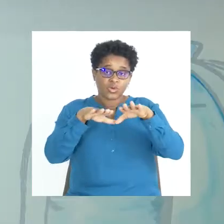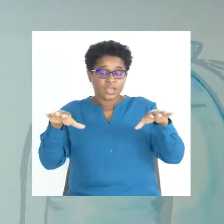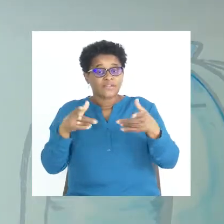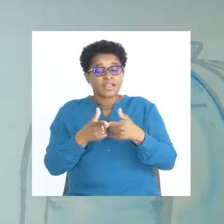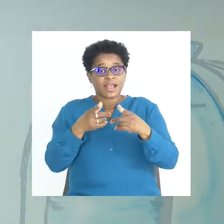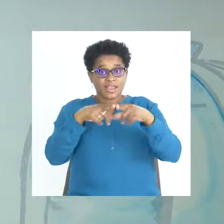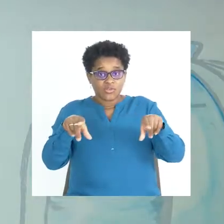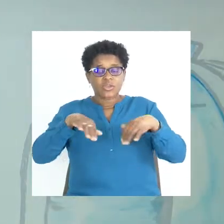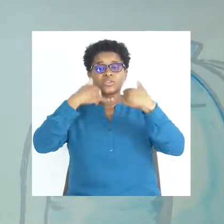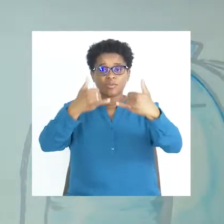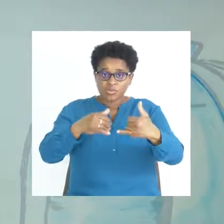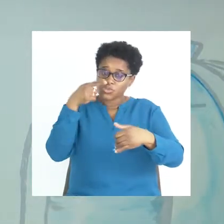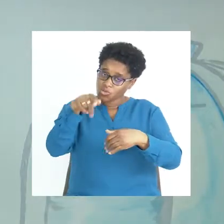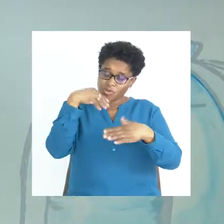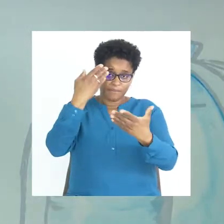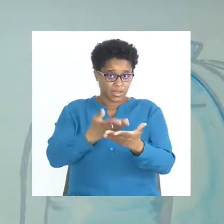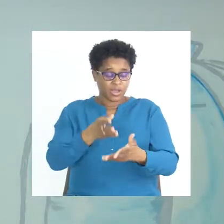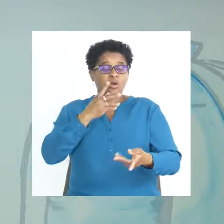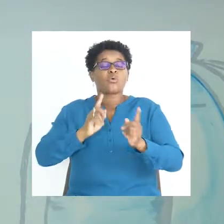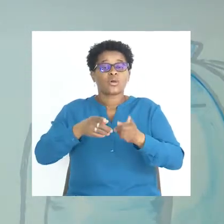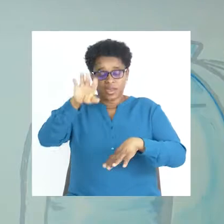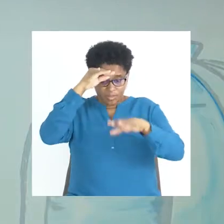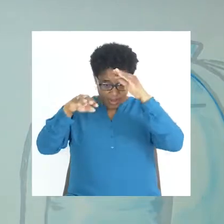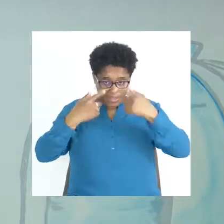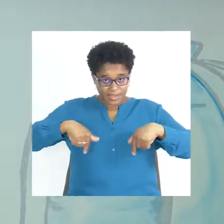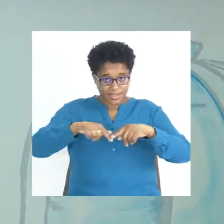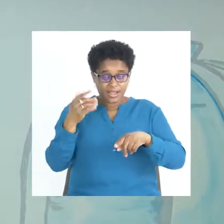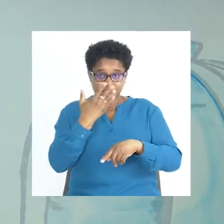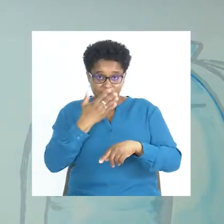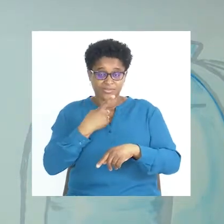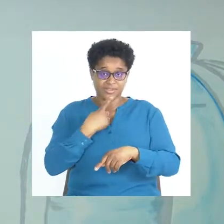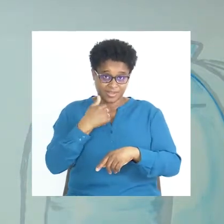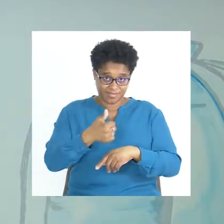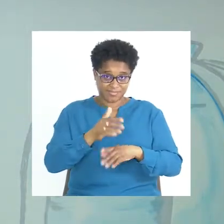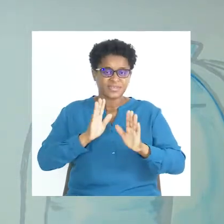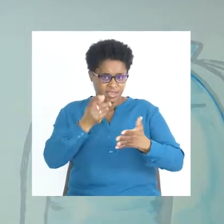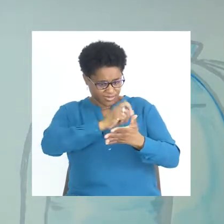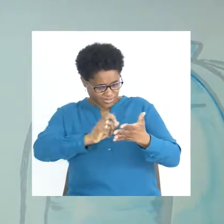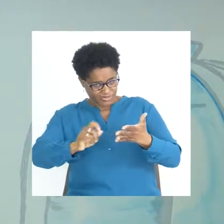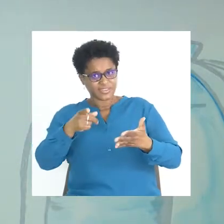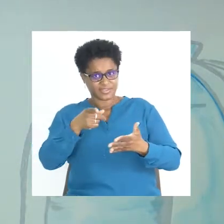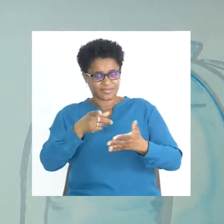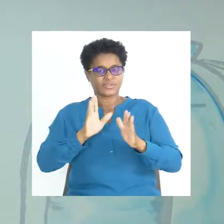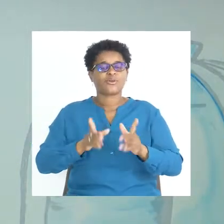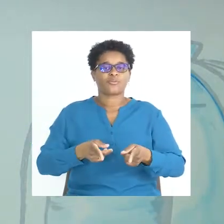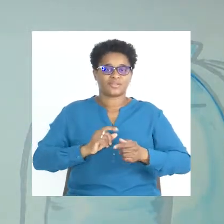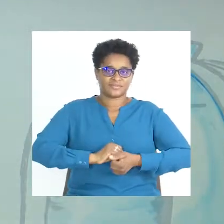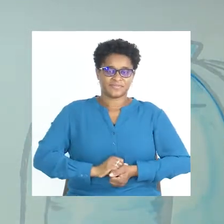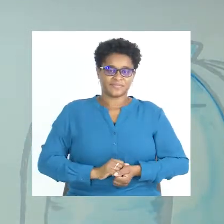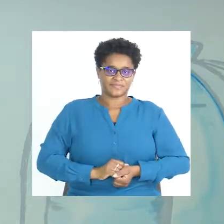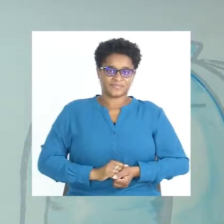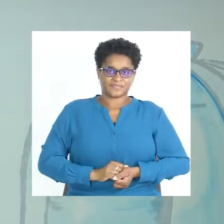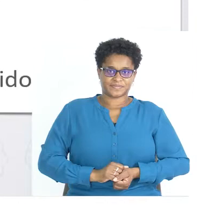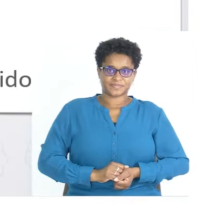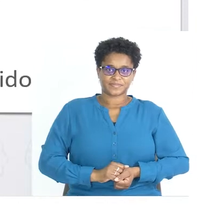claro, tu vais aplicar aquilo que vais apanhando na sala de aula. Certo? Já começaste a anotar? Então vamos